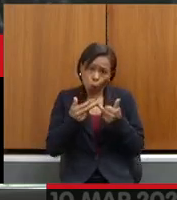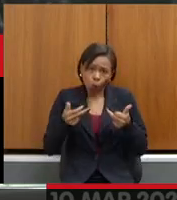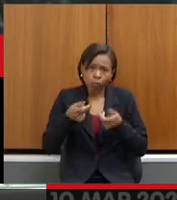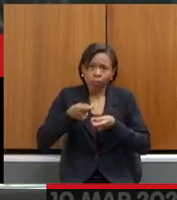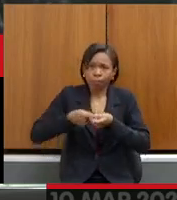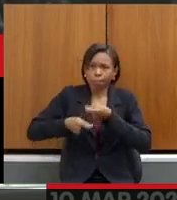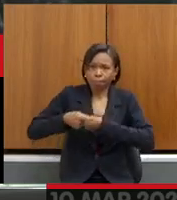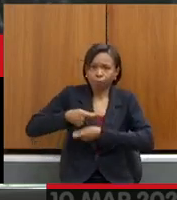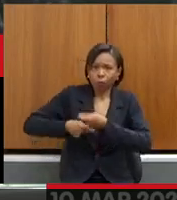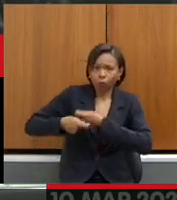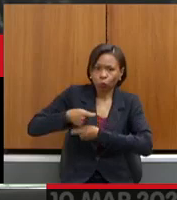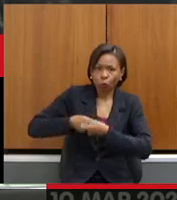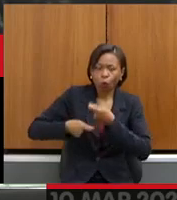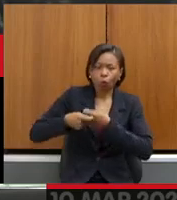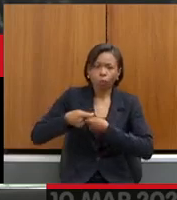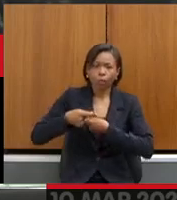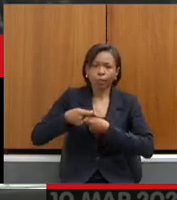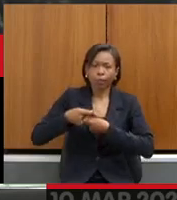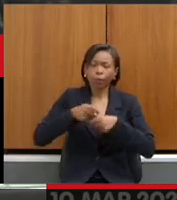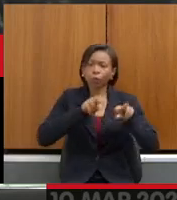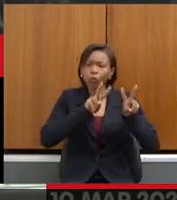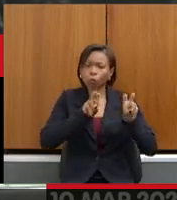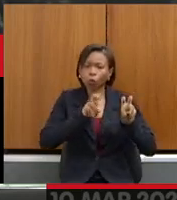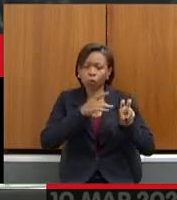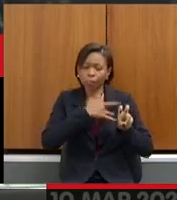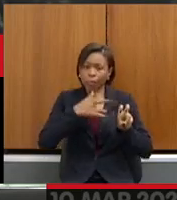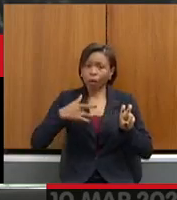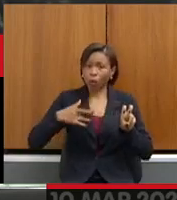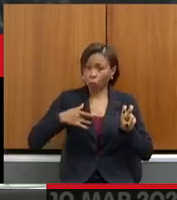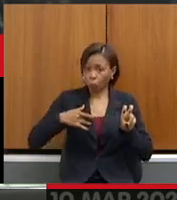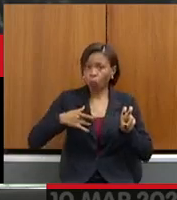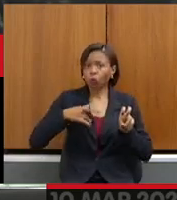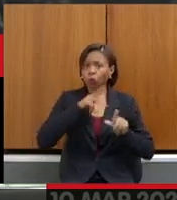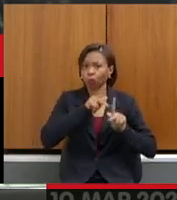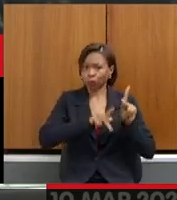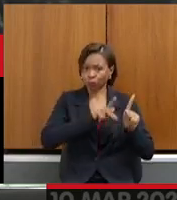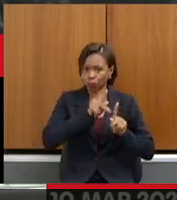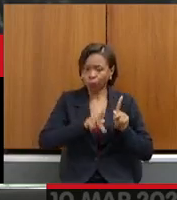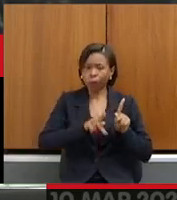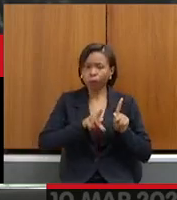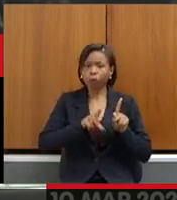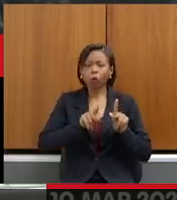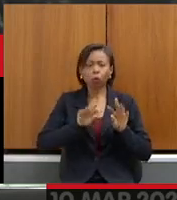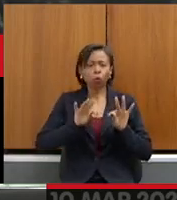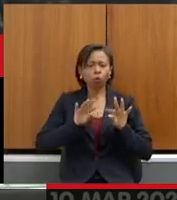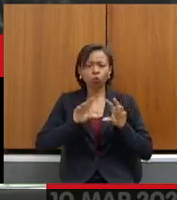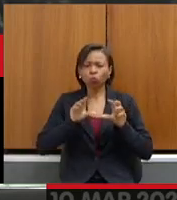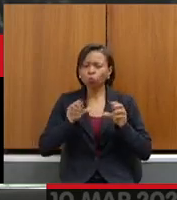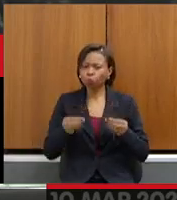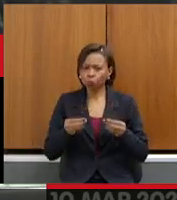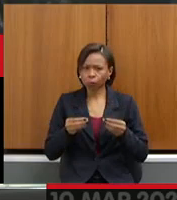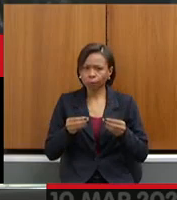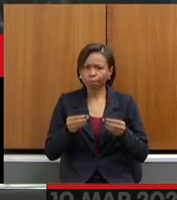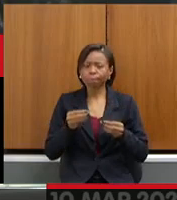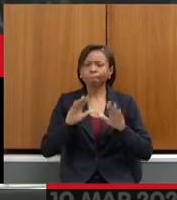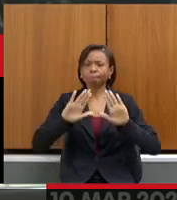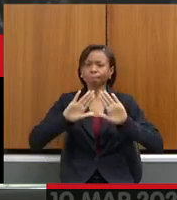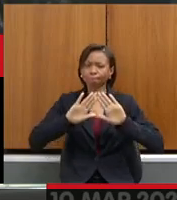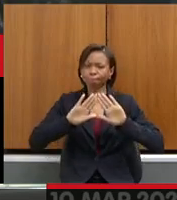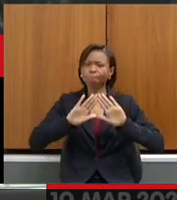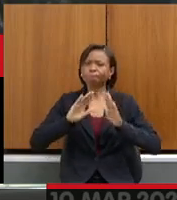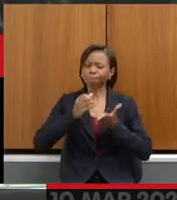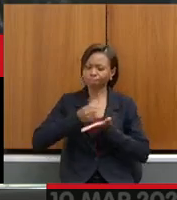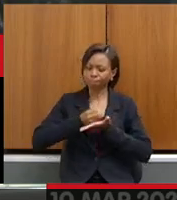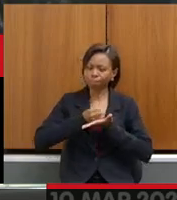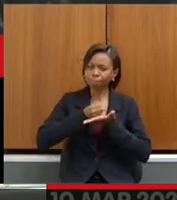questão da saúde pública Então tudo isso a assembleia contribuiu muito e eu quero